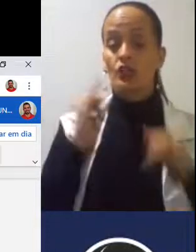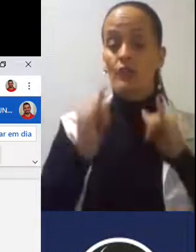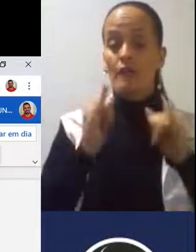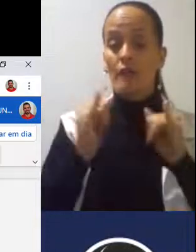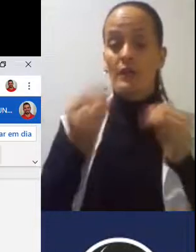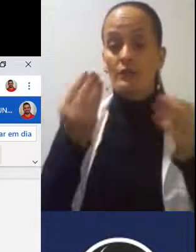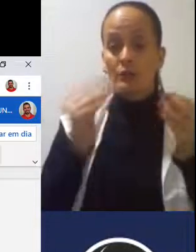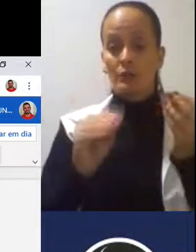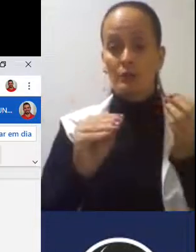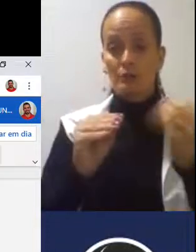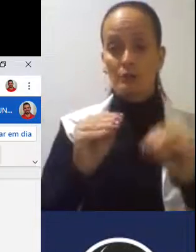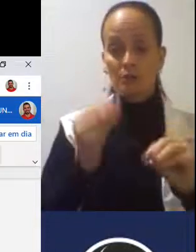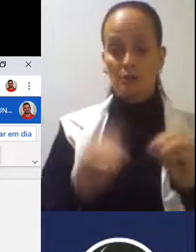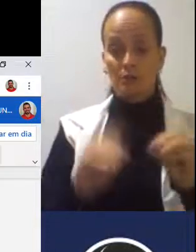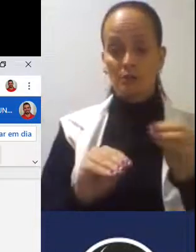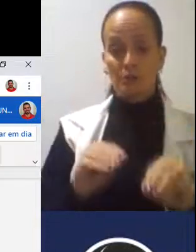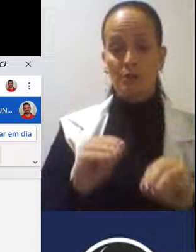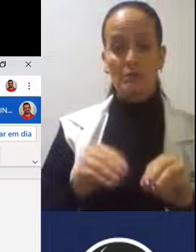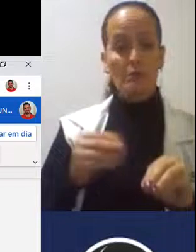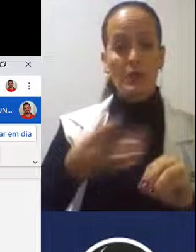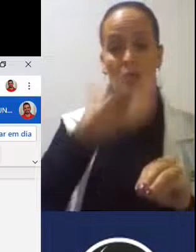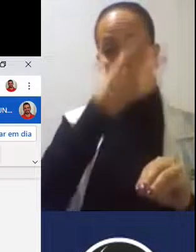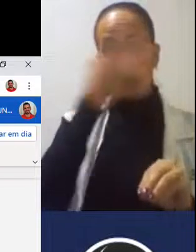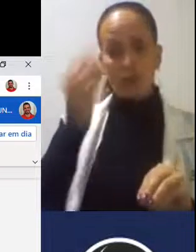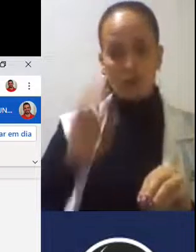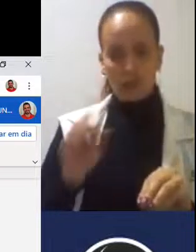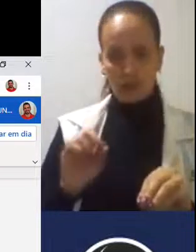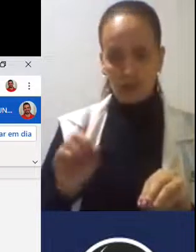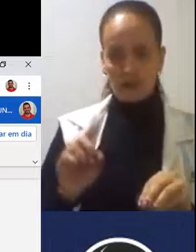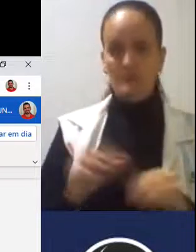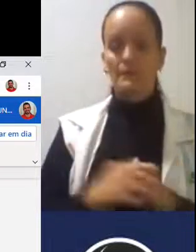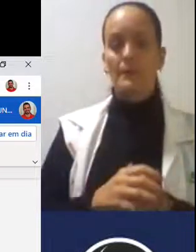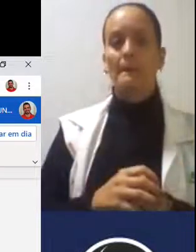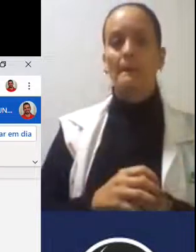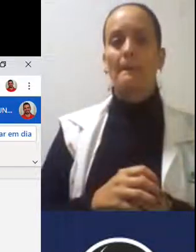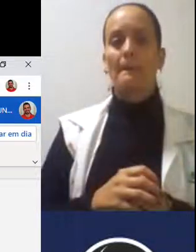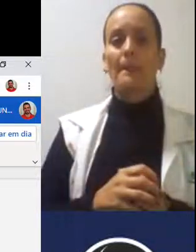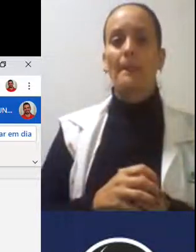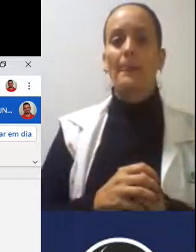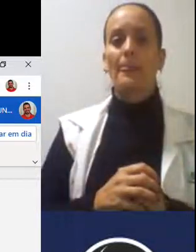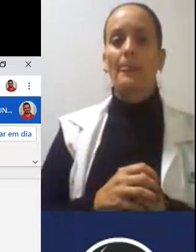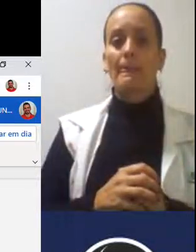essas informações. Então, vou aqui resumindo com vocês. Início.